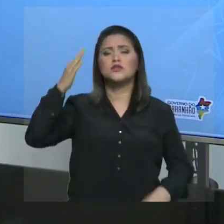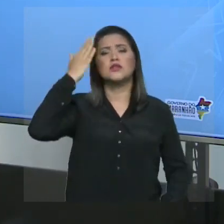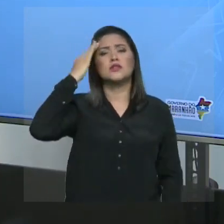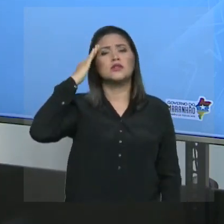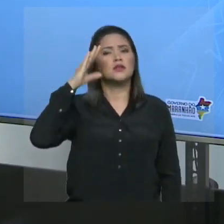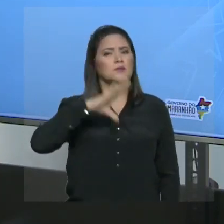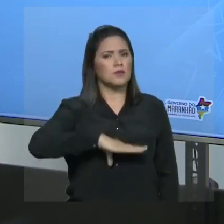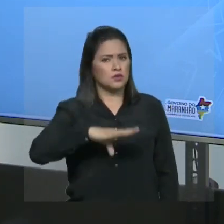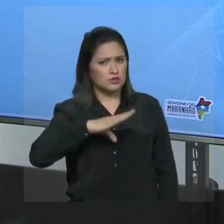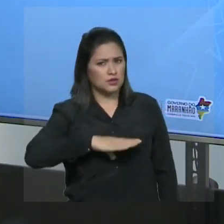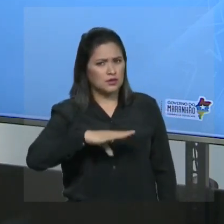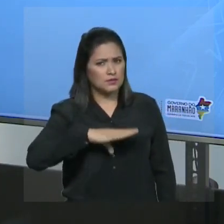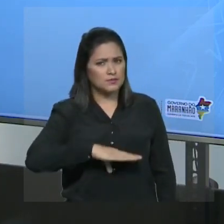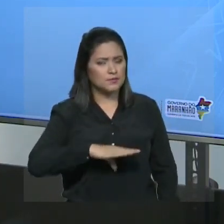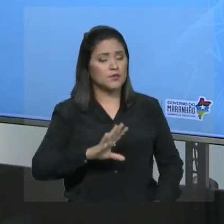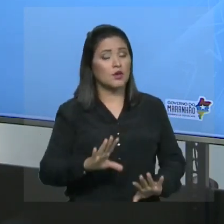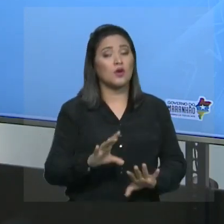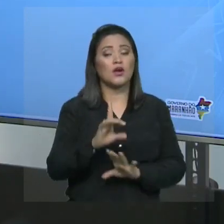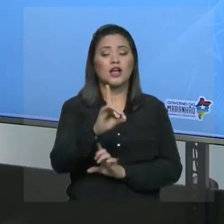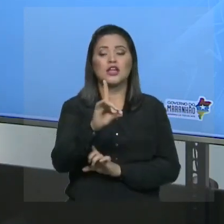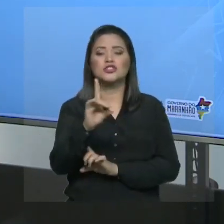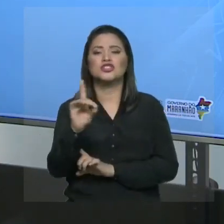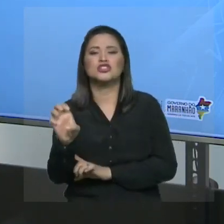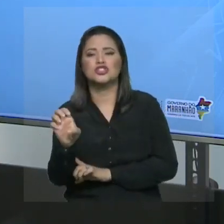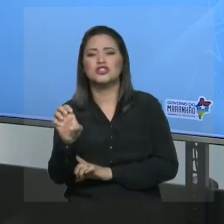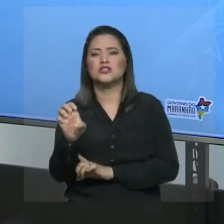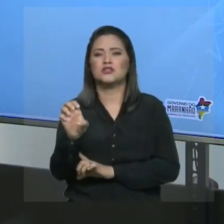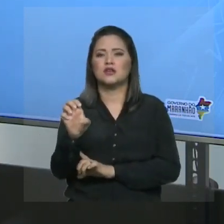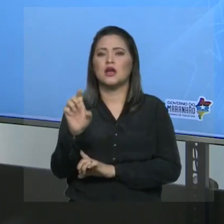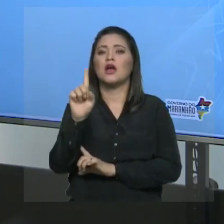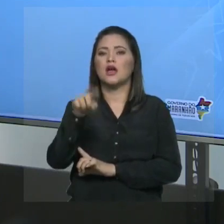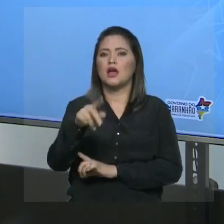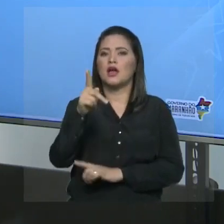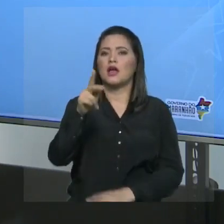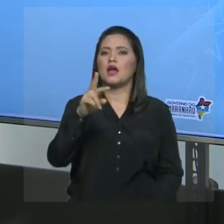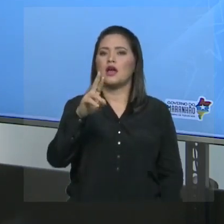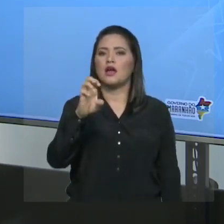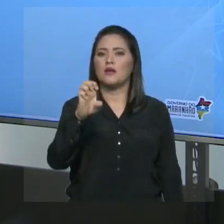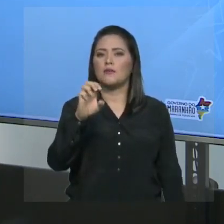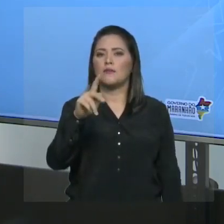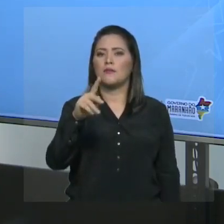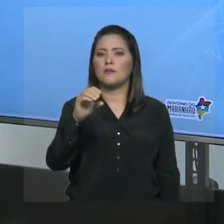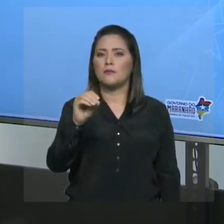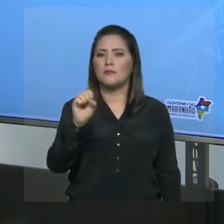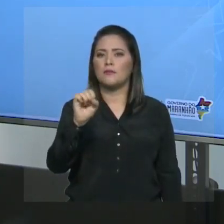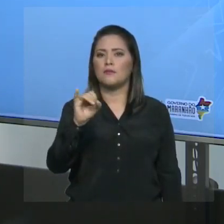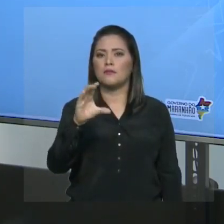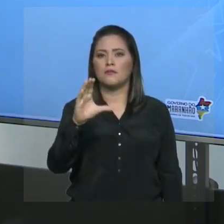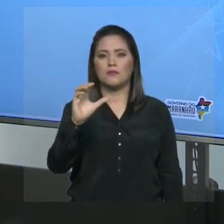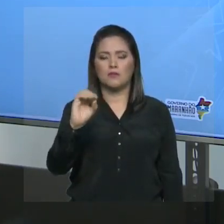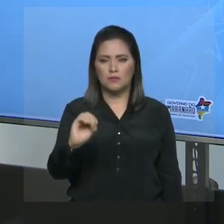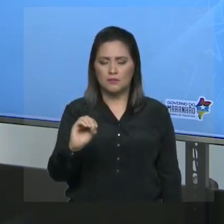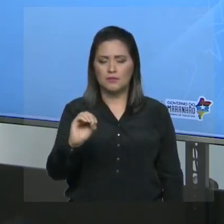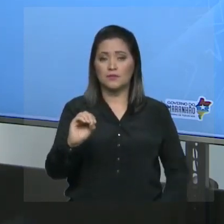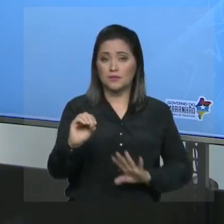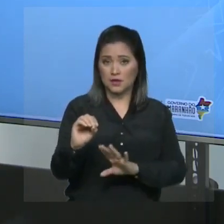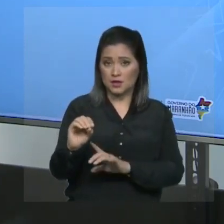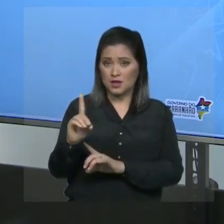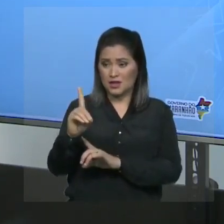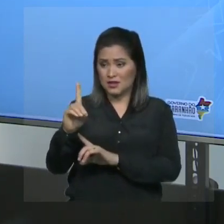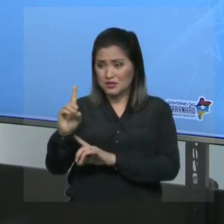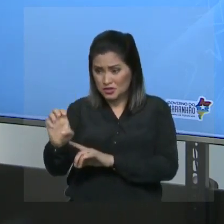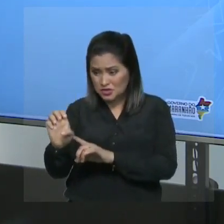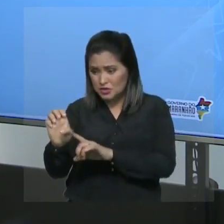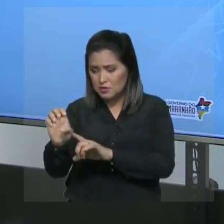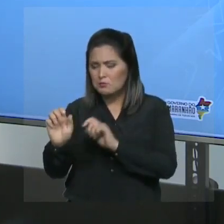E aí, olha só, apareceu o de, e eu estou falando para você que é uma preposição. Além desse de, pode aparecer o da, que é o de mais